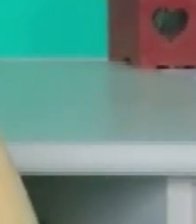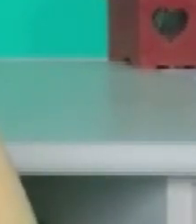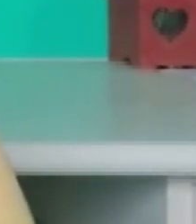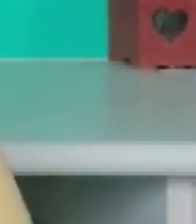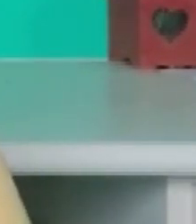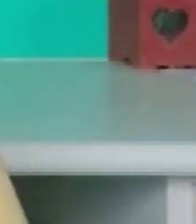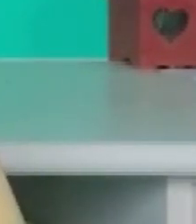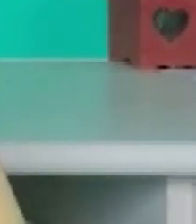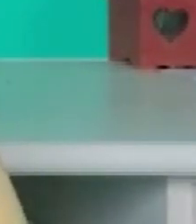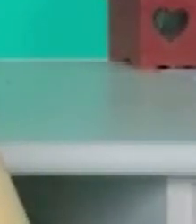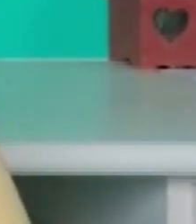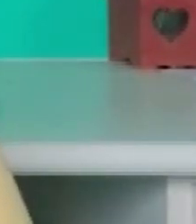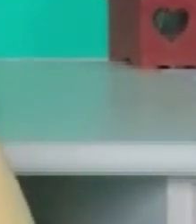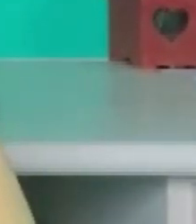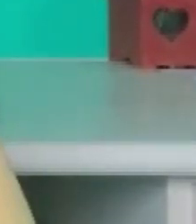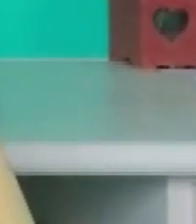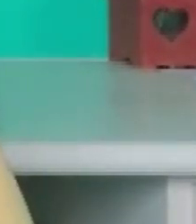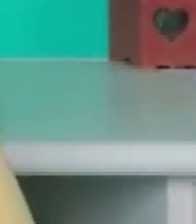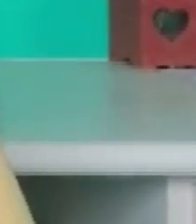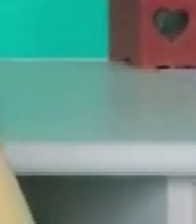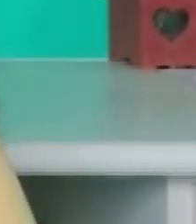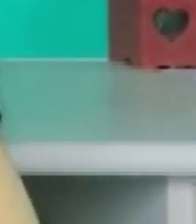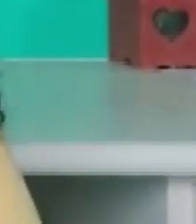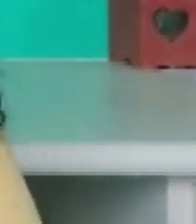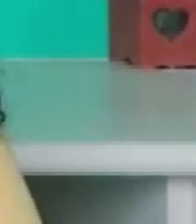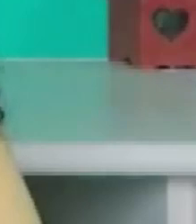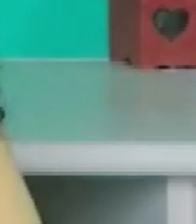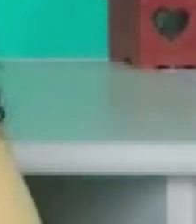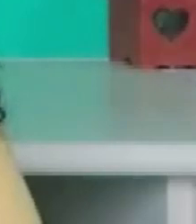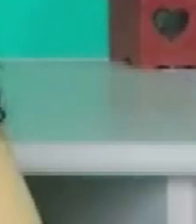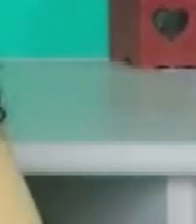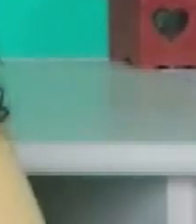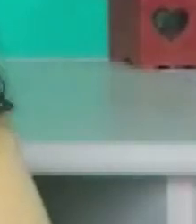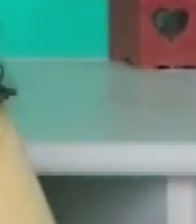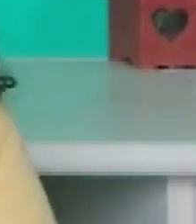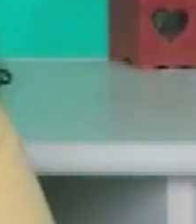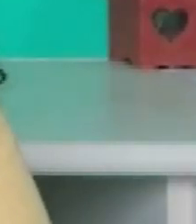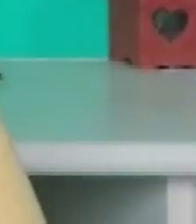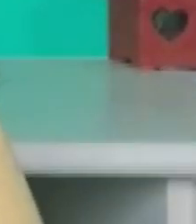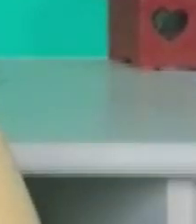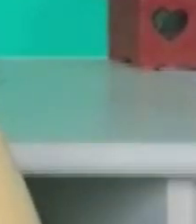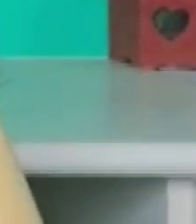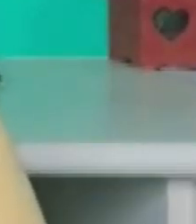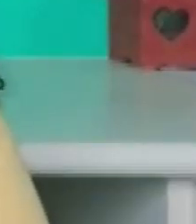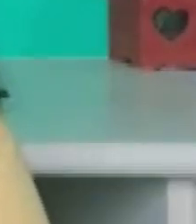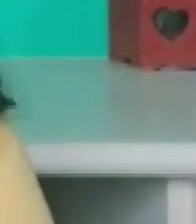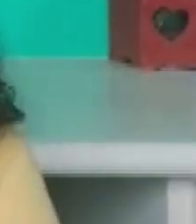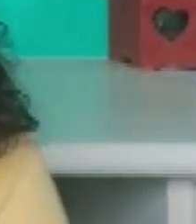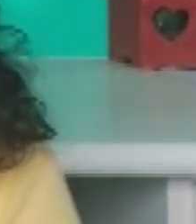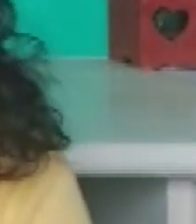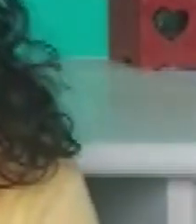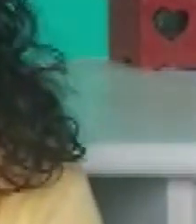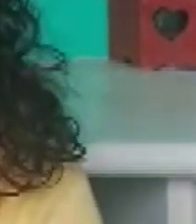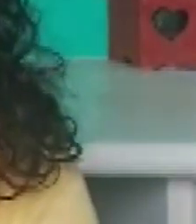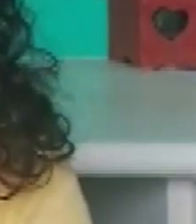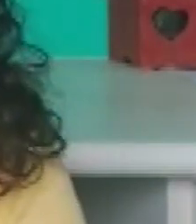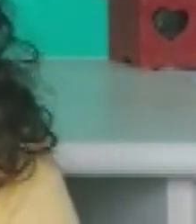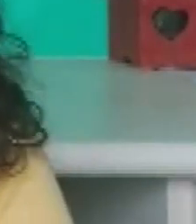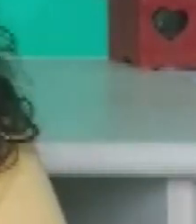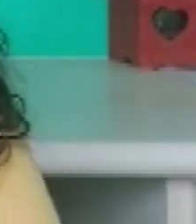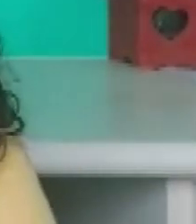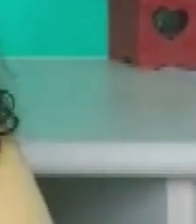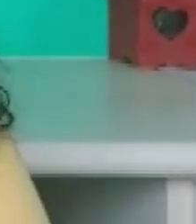anos, 4 horas e meia disponíveis por semana, Campinas oferecerá um